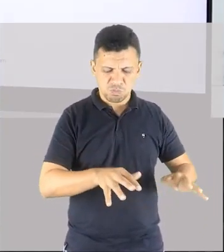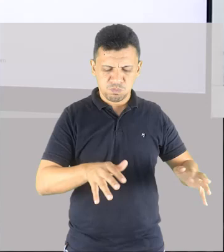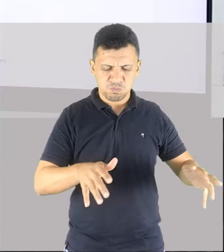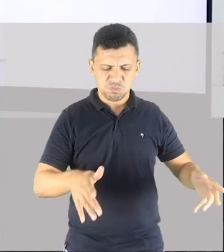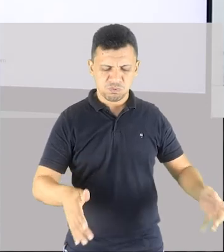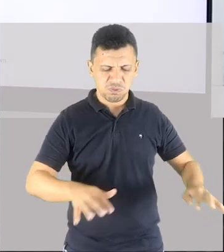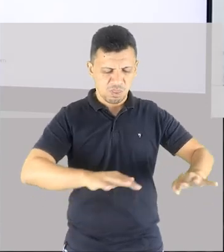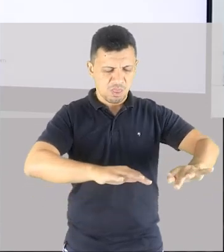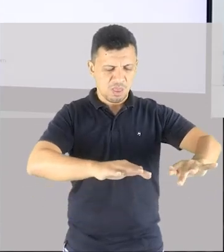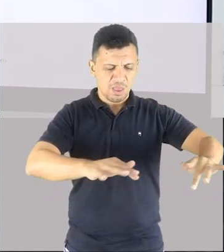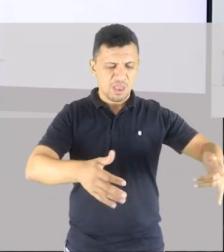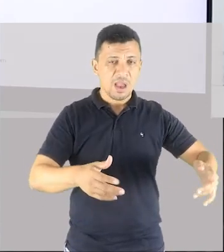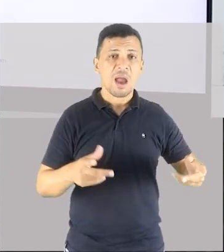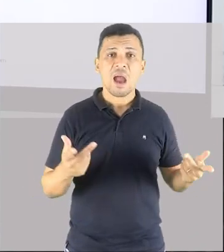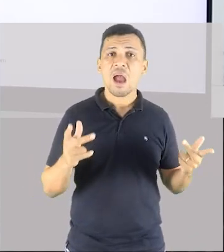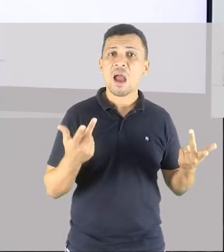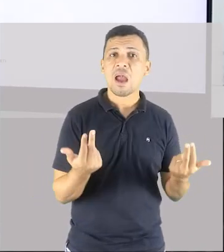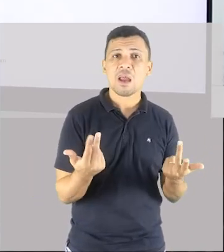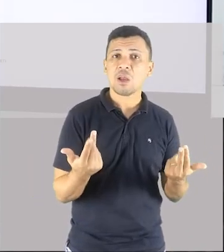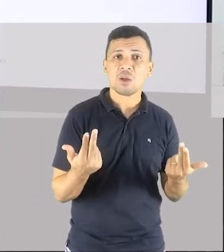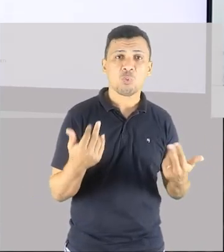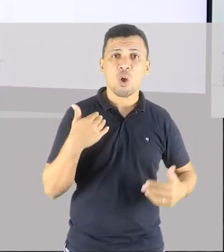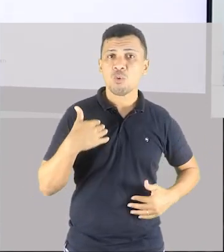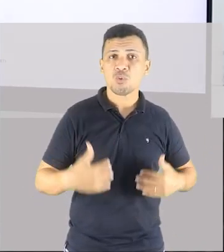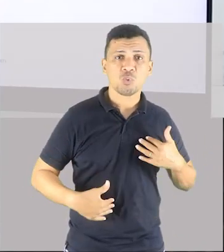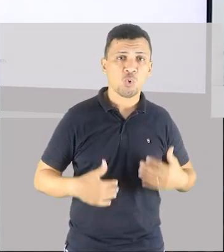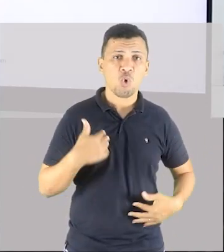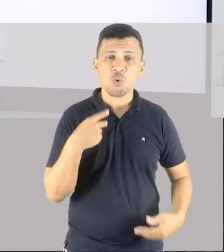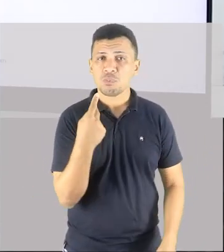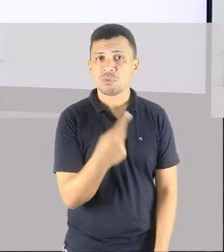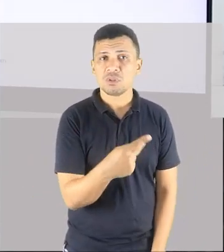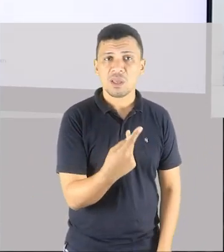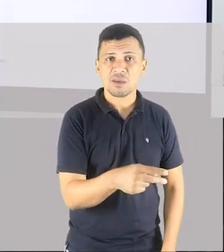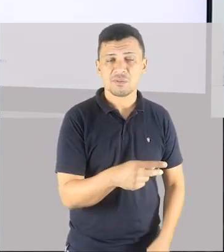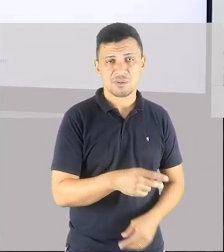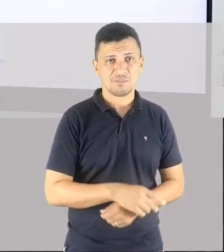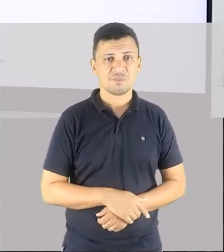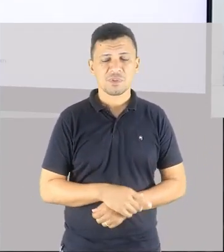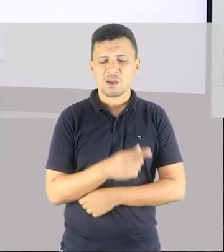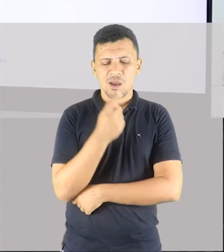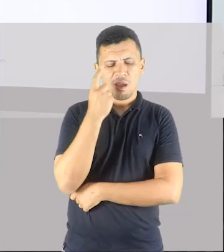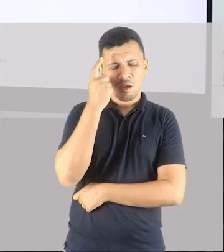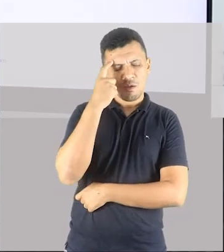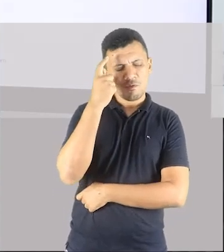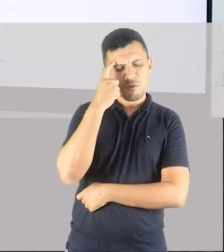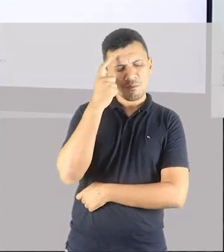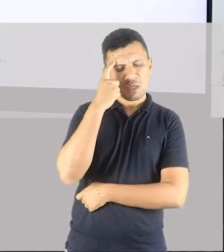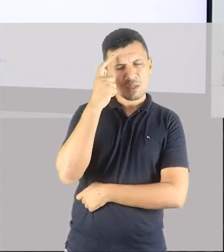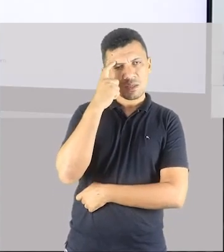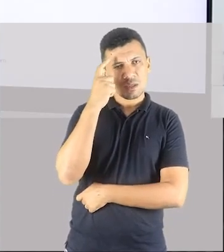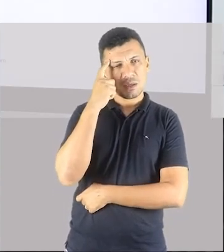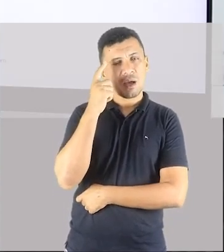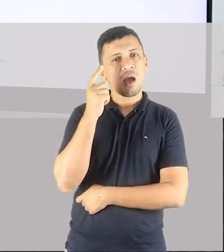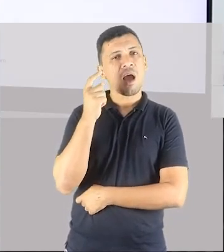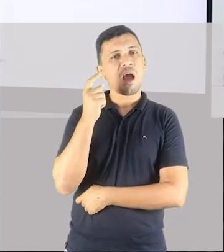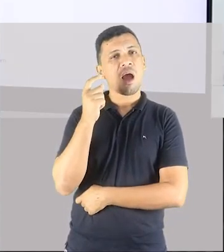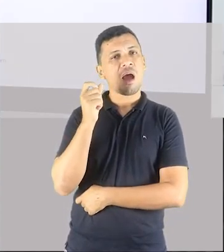era igual ao volume do corpo dele que estava para baixo. E ali ele ficou pensando e